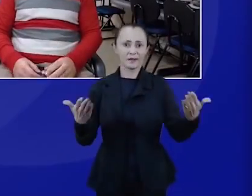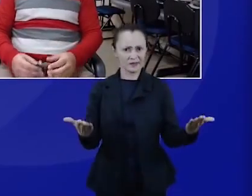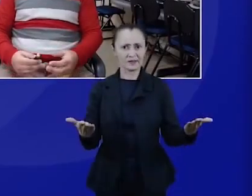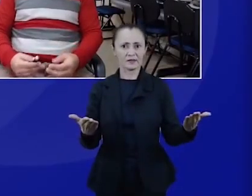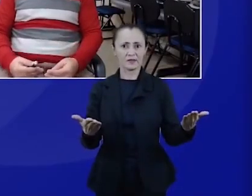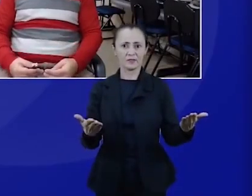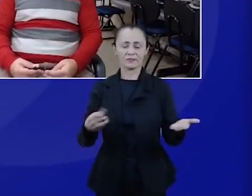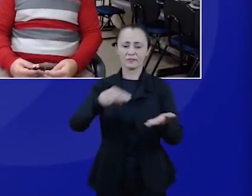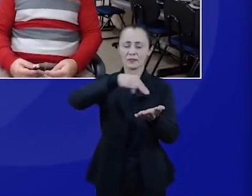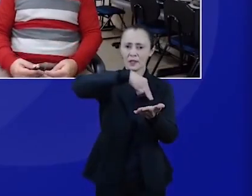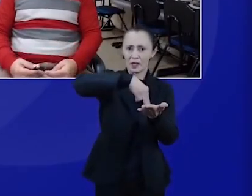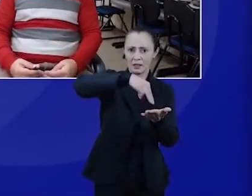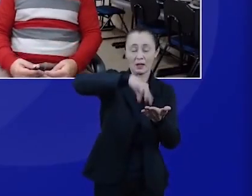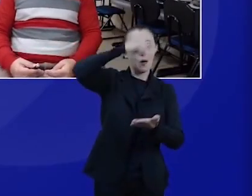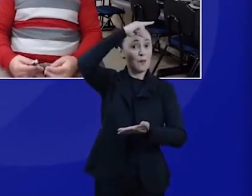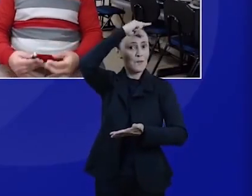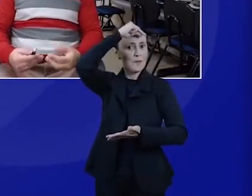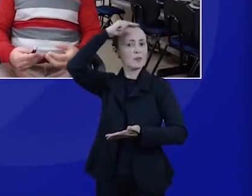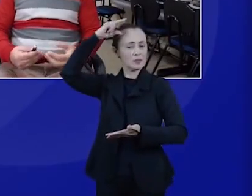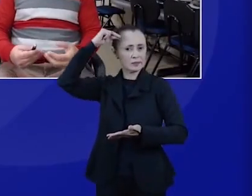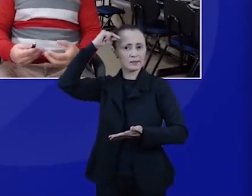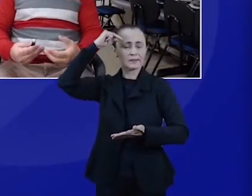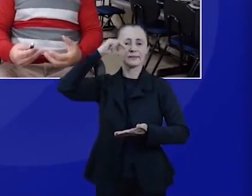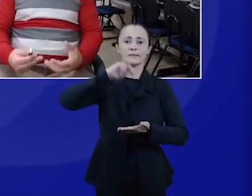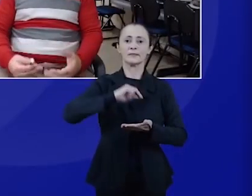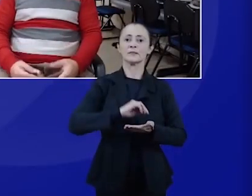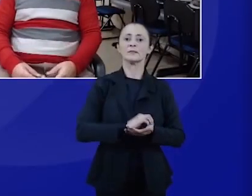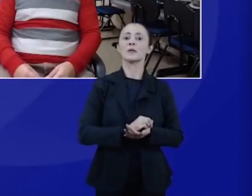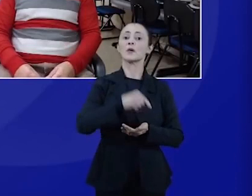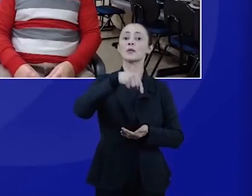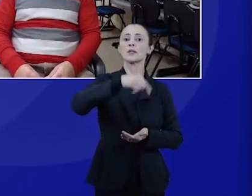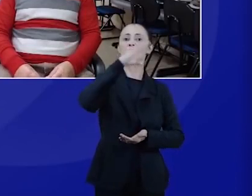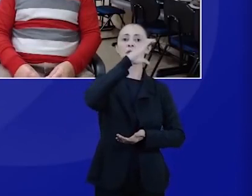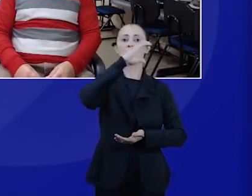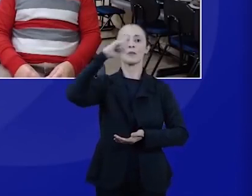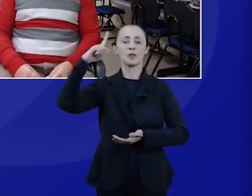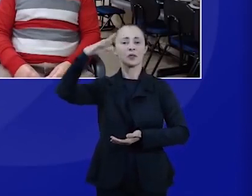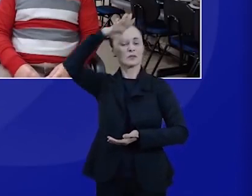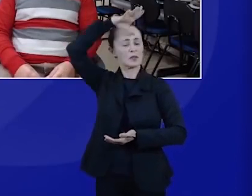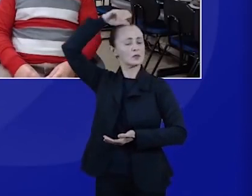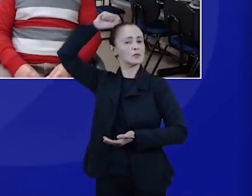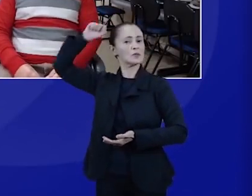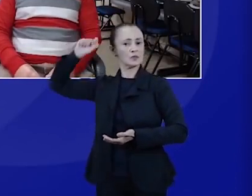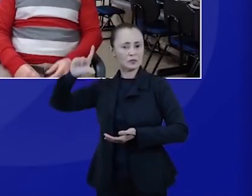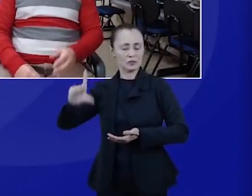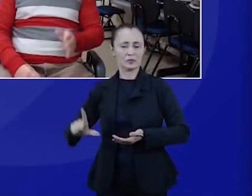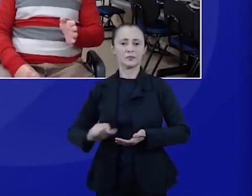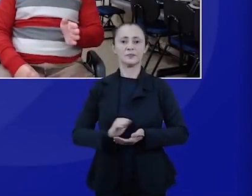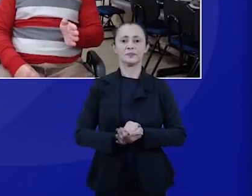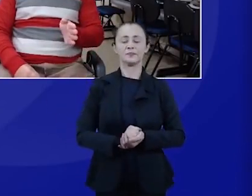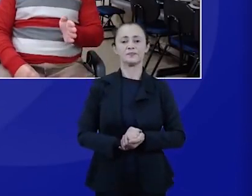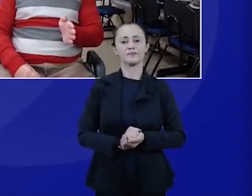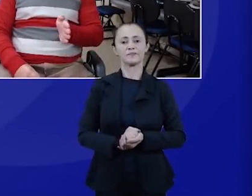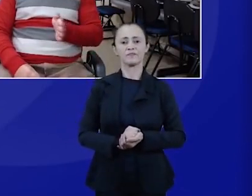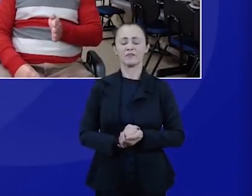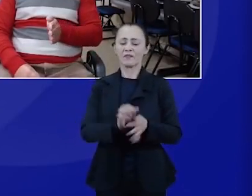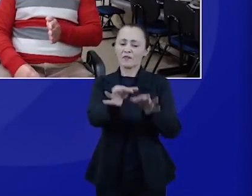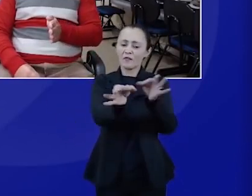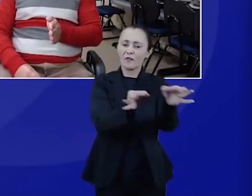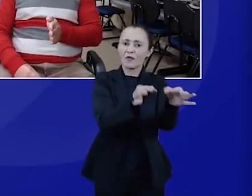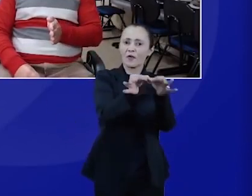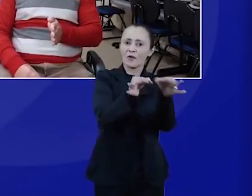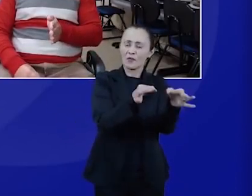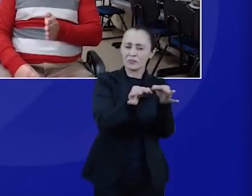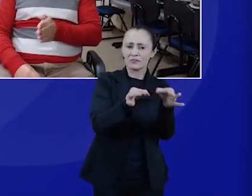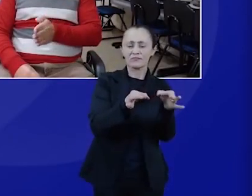a Secretaria Municipal de Campo Grande, Mato Grosso do Sul, fez todo um